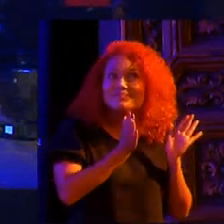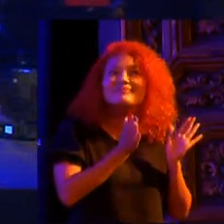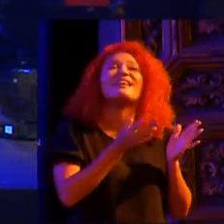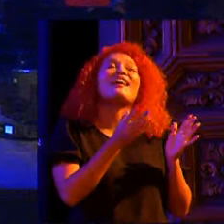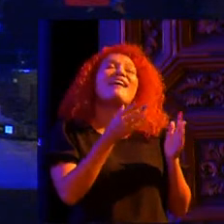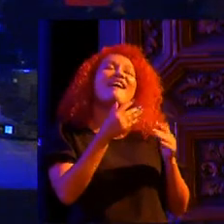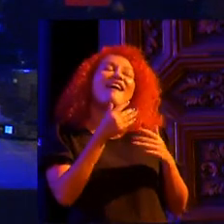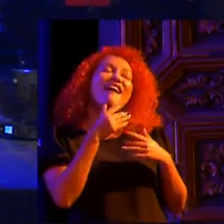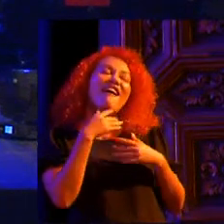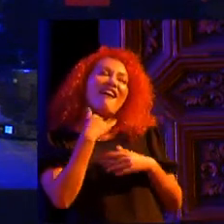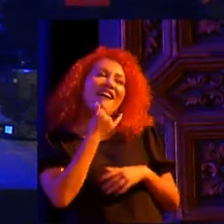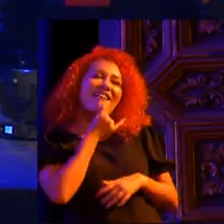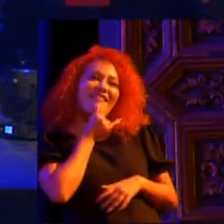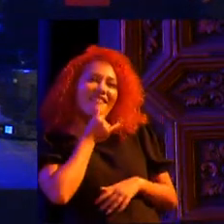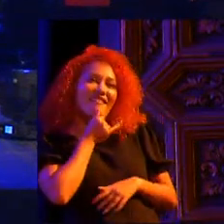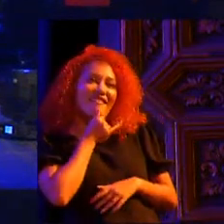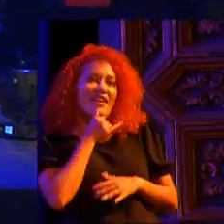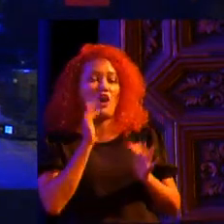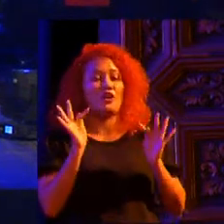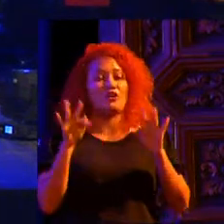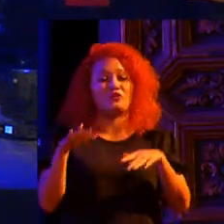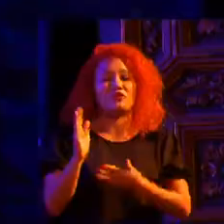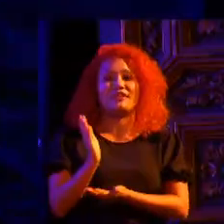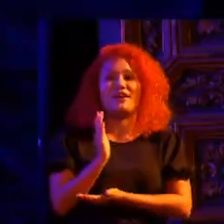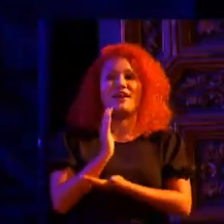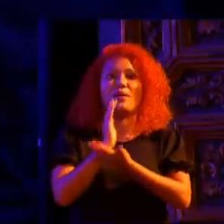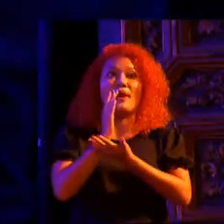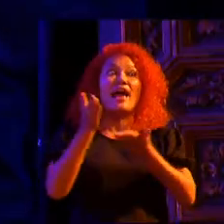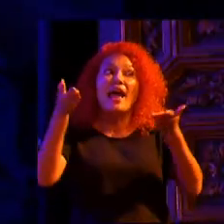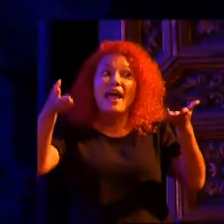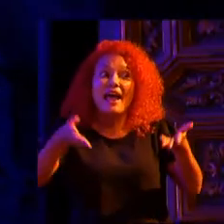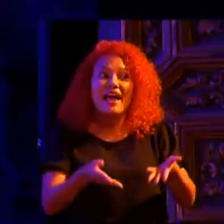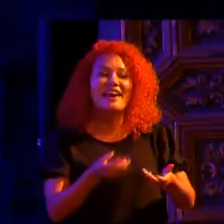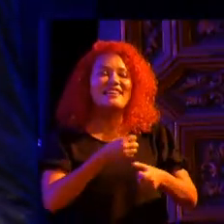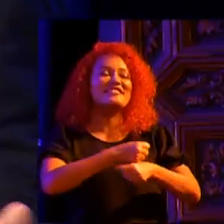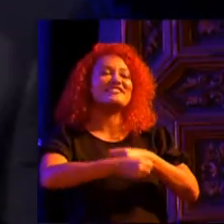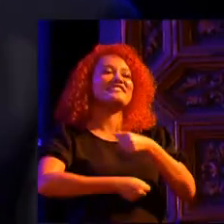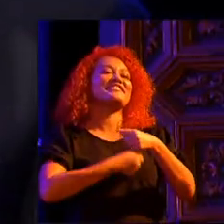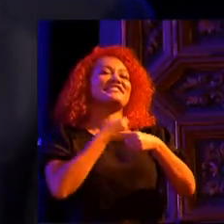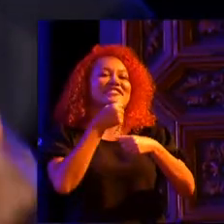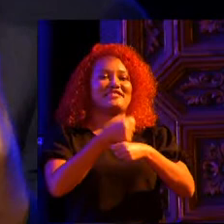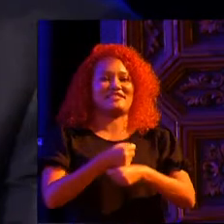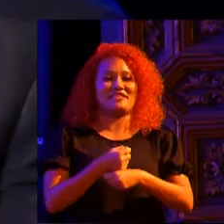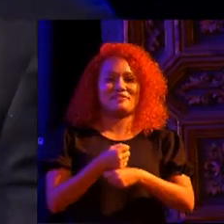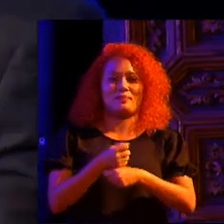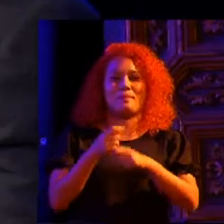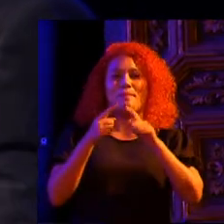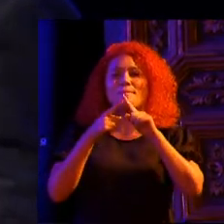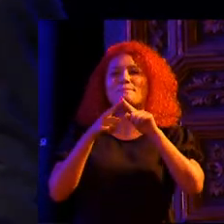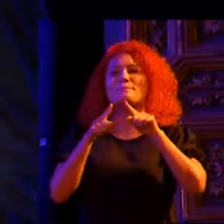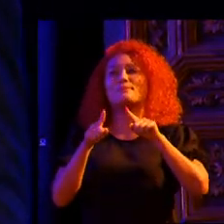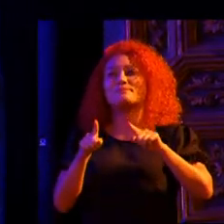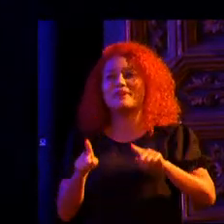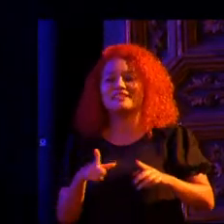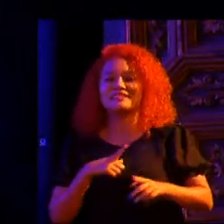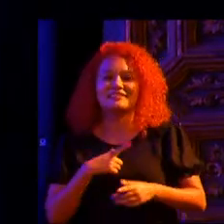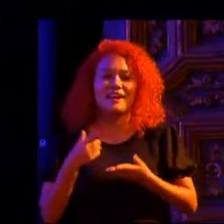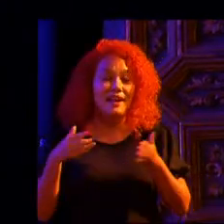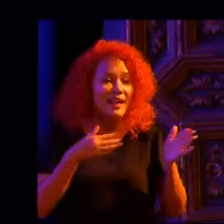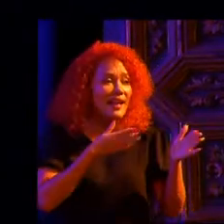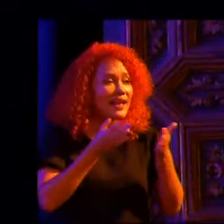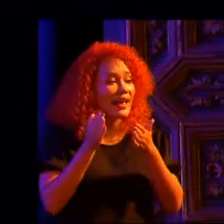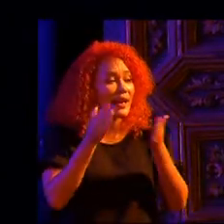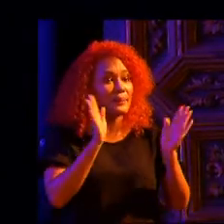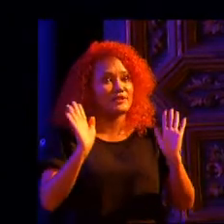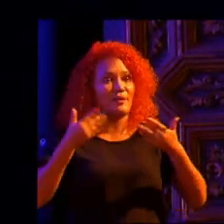ensaia tudo. Sim, Gigi, o final desse prêmio, deste ano, né, mas abrimos uma estrada, um caminho que